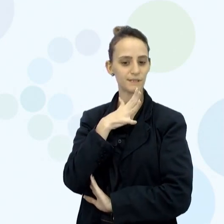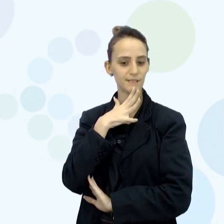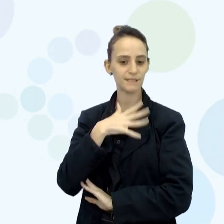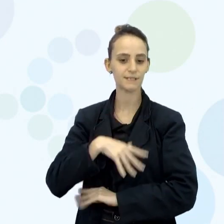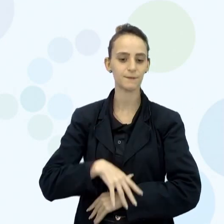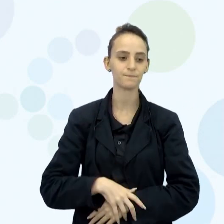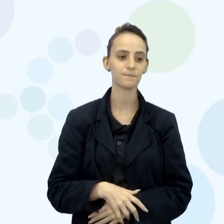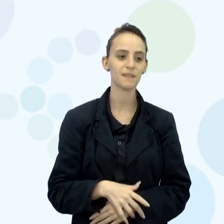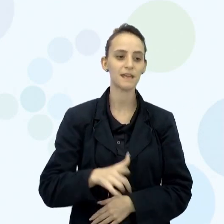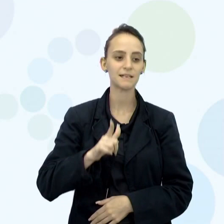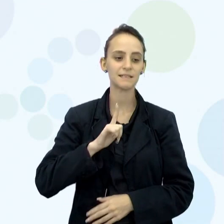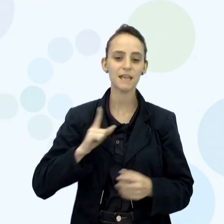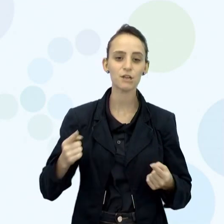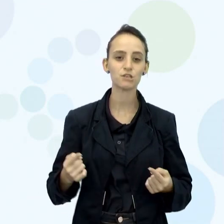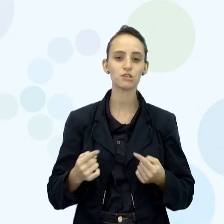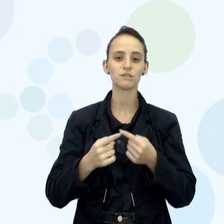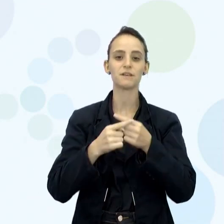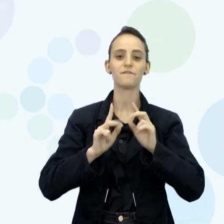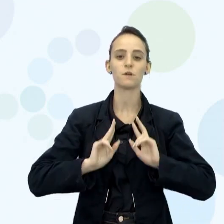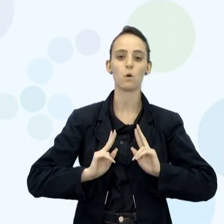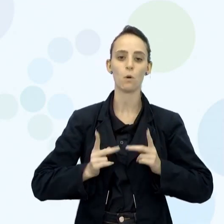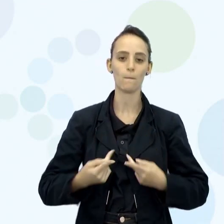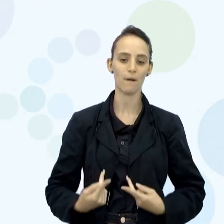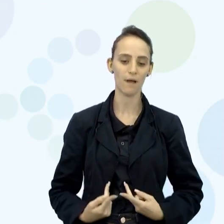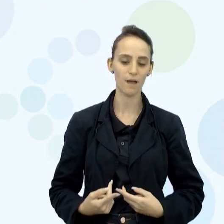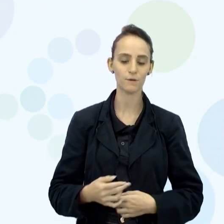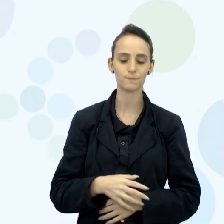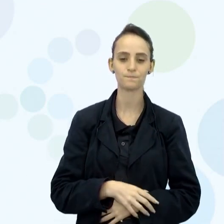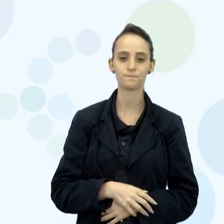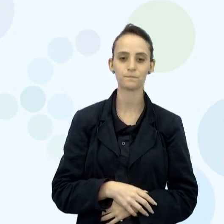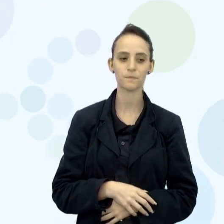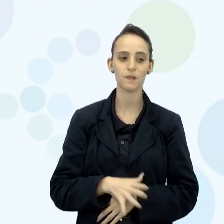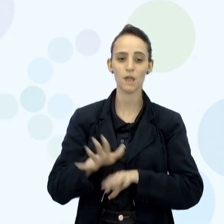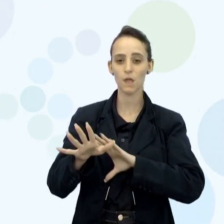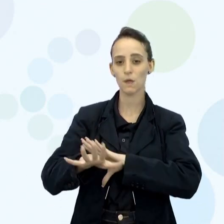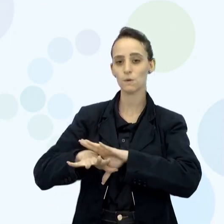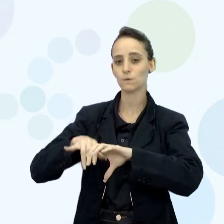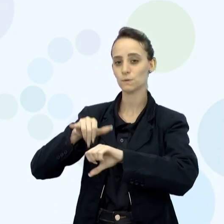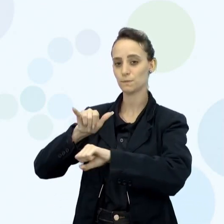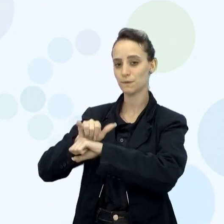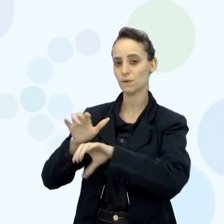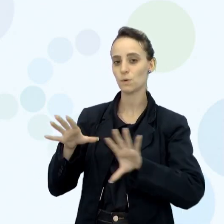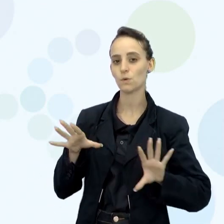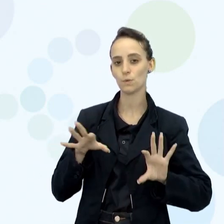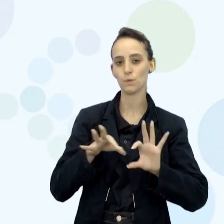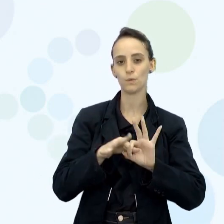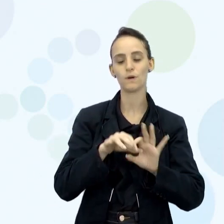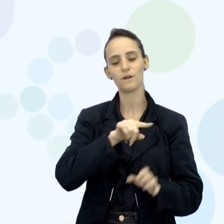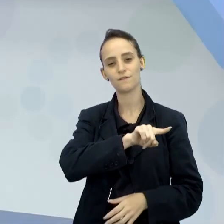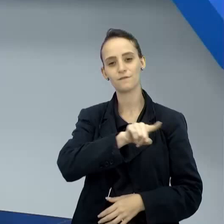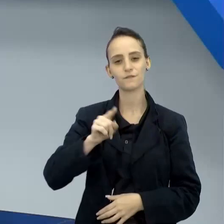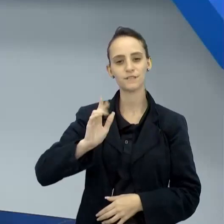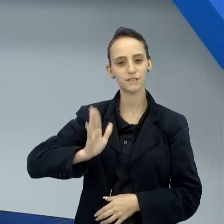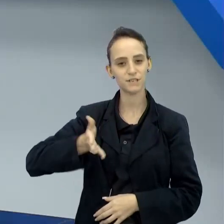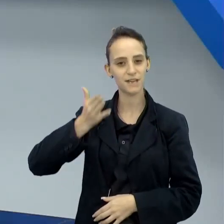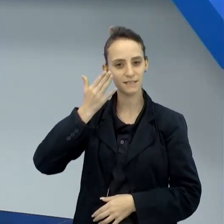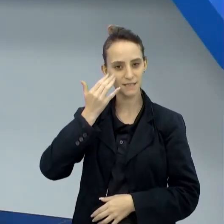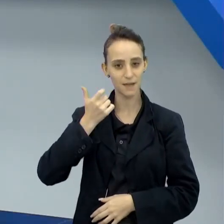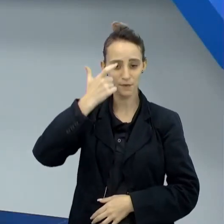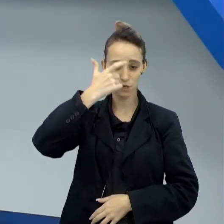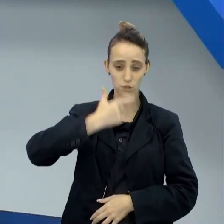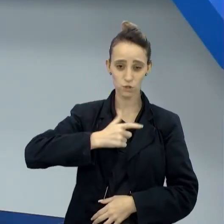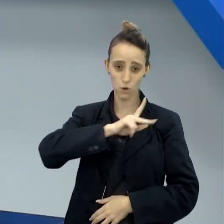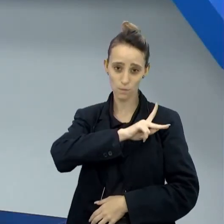superar desafio de humanas, a unidade curricular no mundo tudo está interligado. Como vocês sabem, eu sou a professora